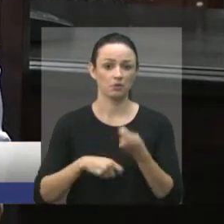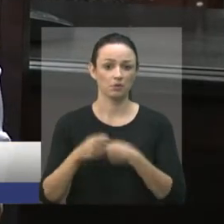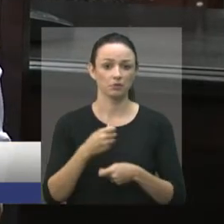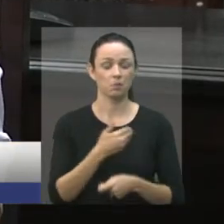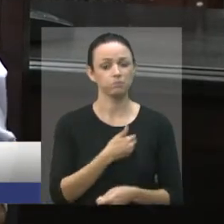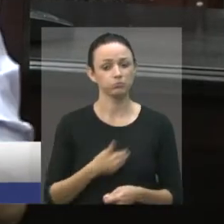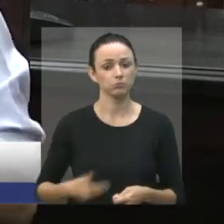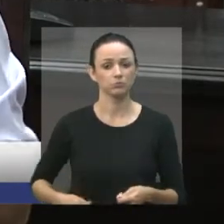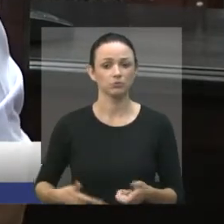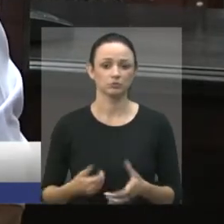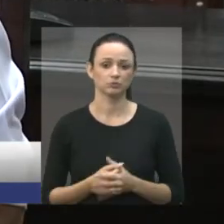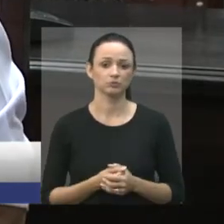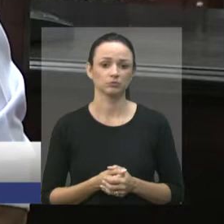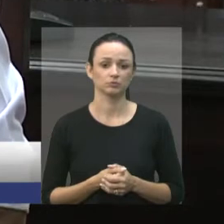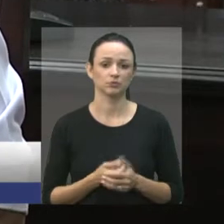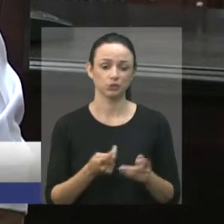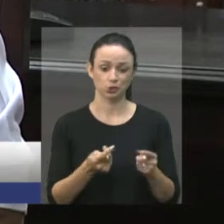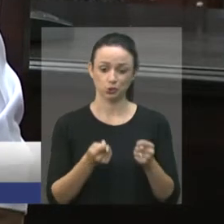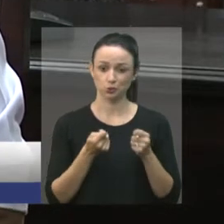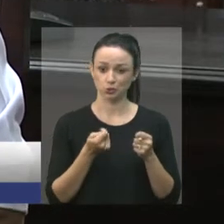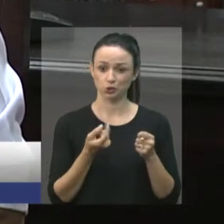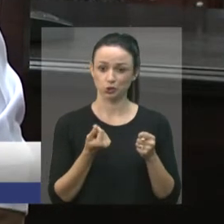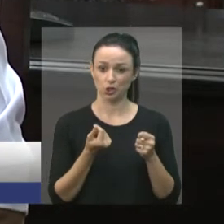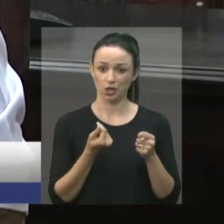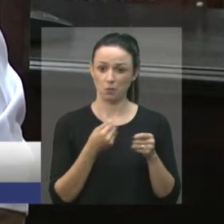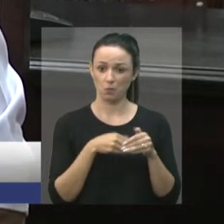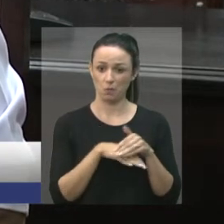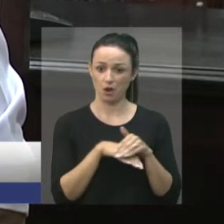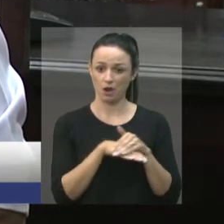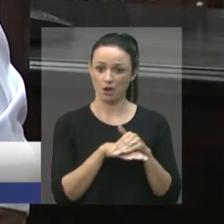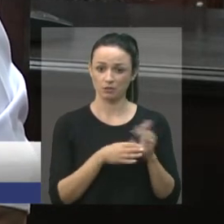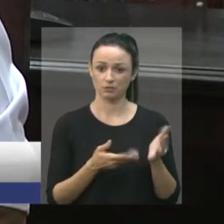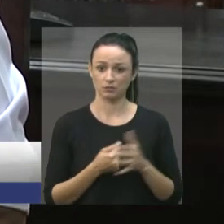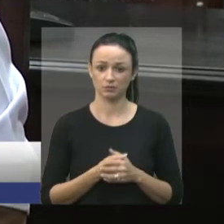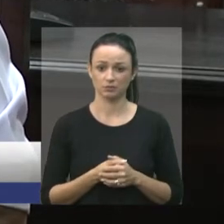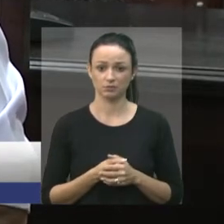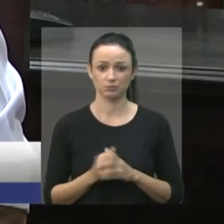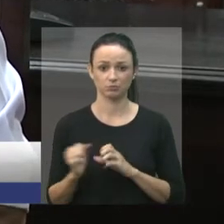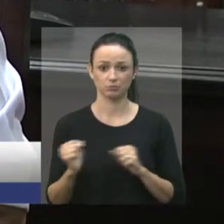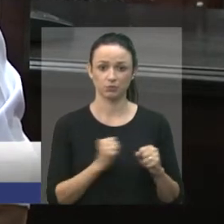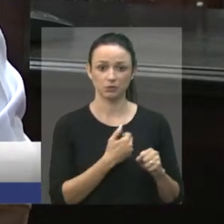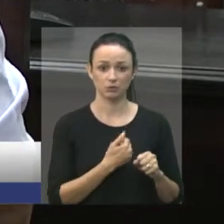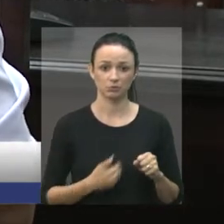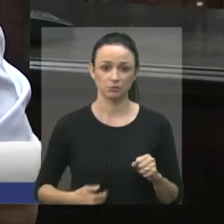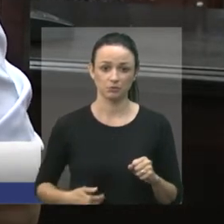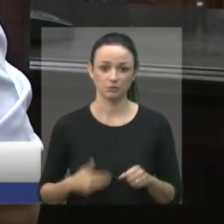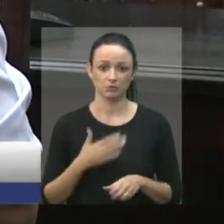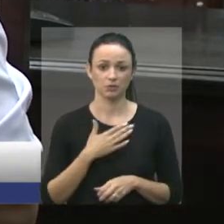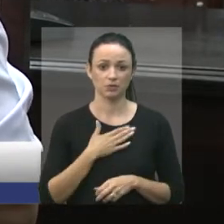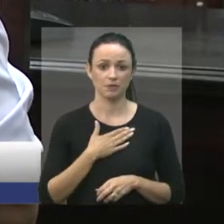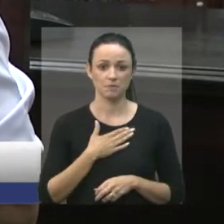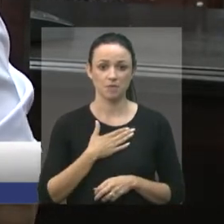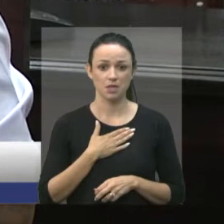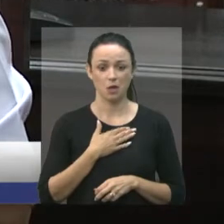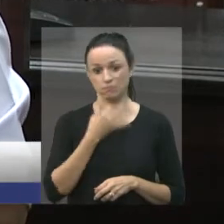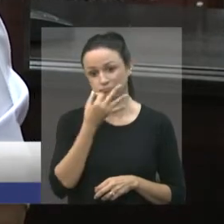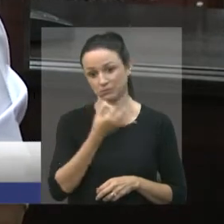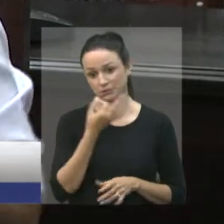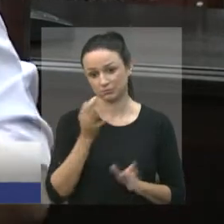público, que economiza dinheiro no poder público, na minha ótica,